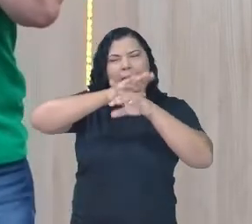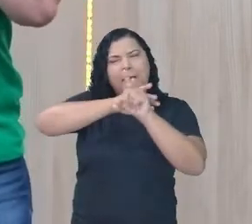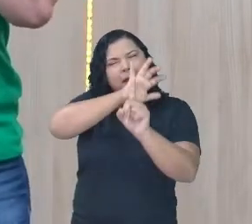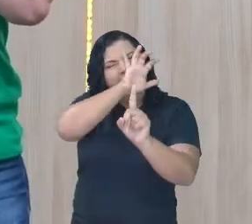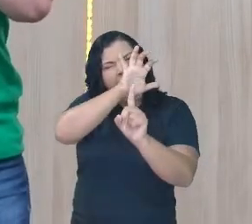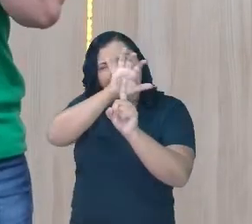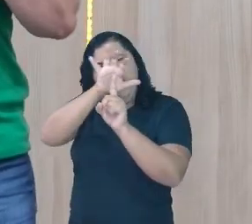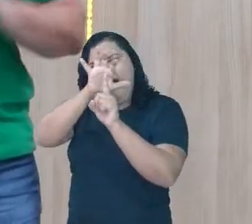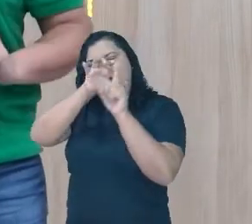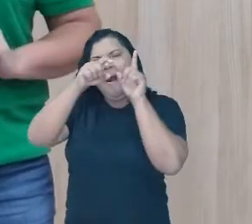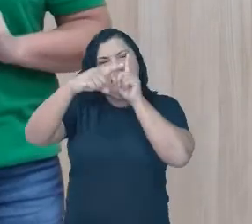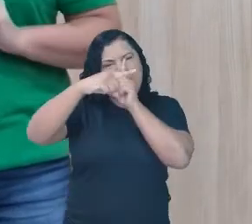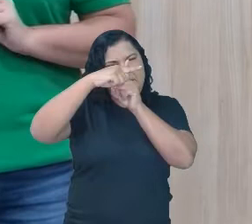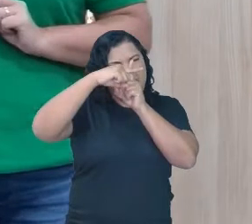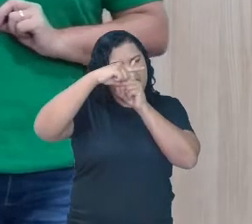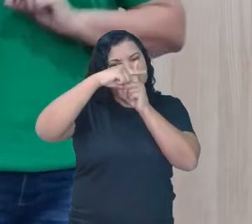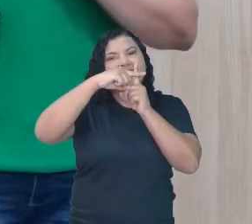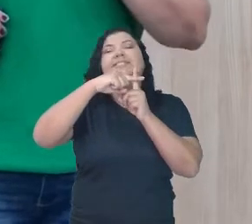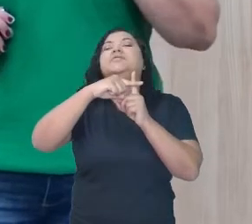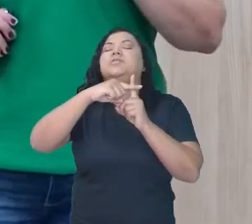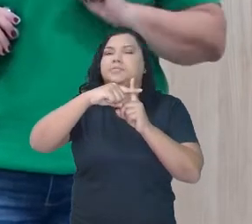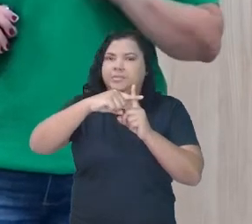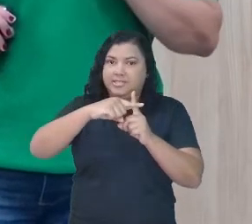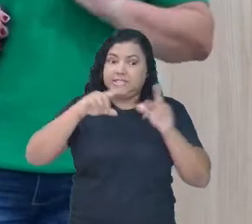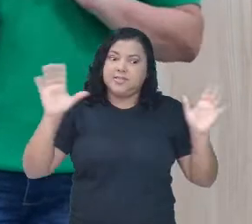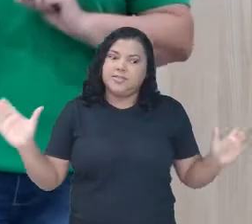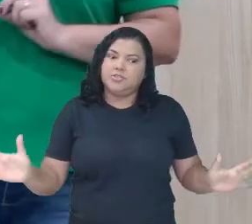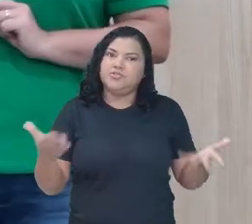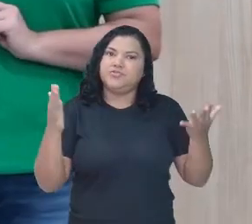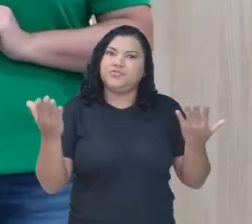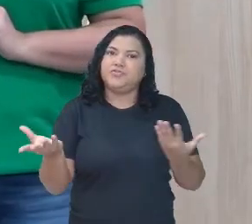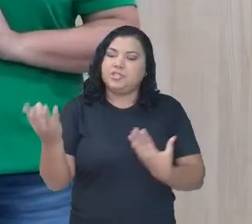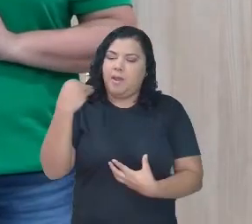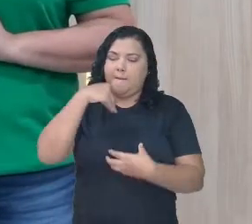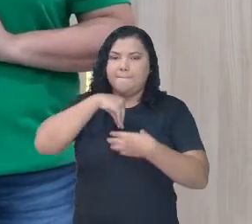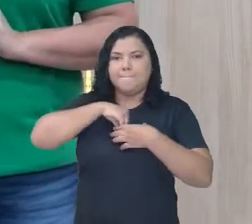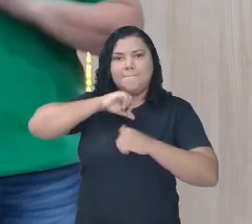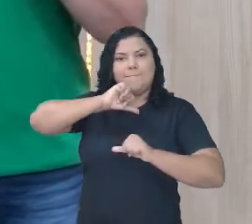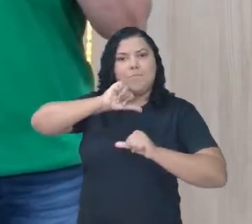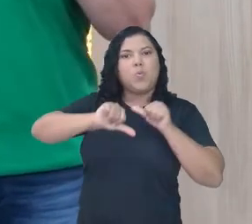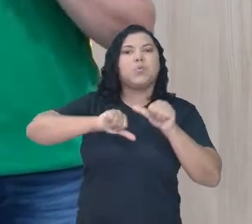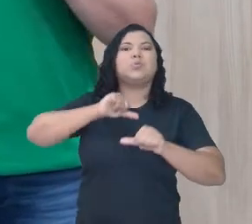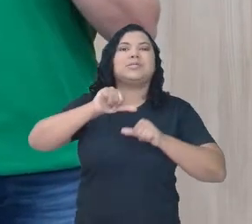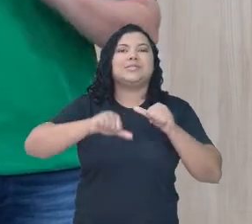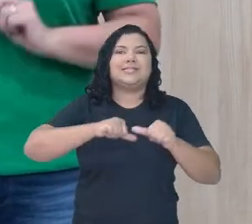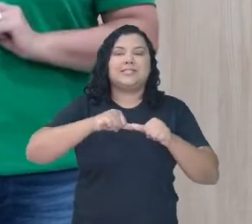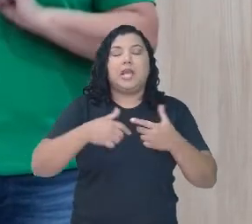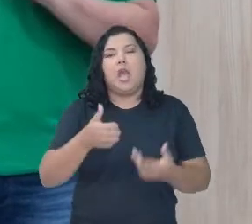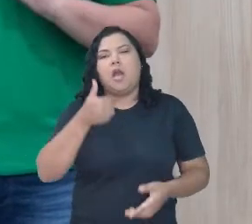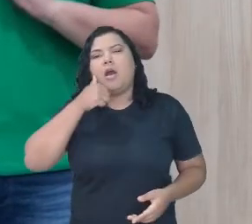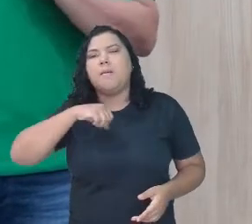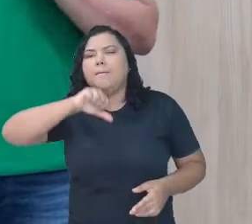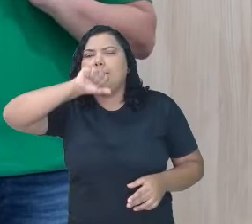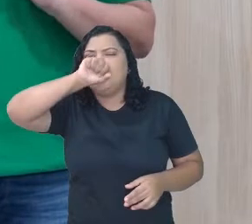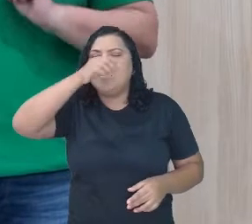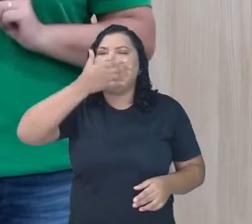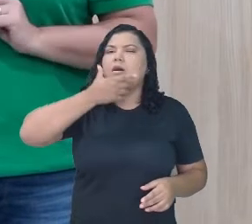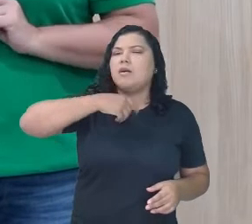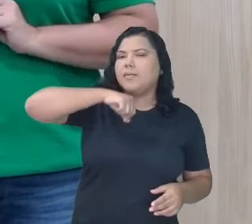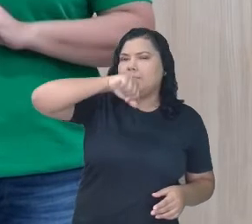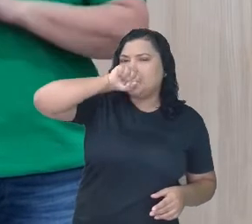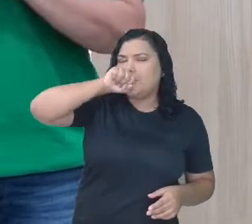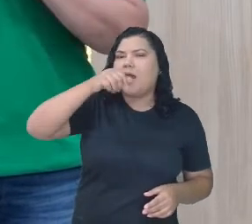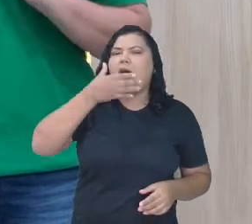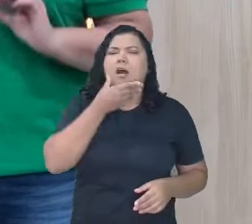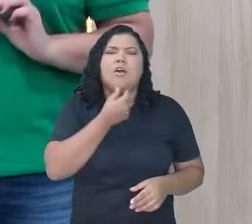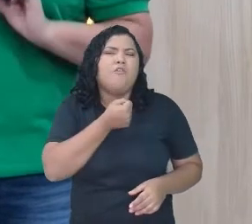circunstância, muda pessoas e a pessoa mais importante agora, pai, mãe, avô, tio,